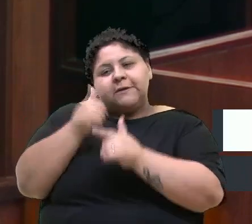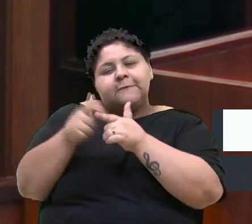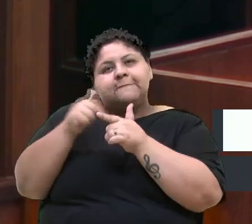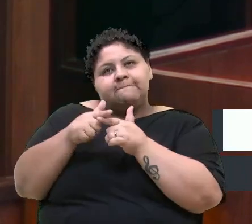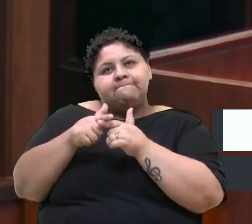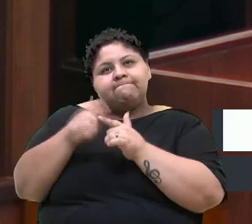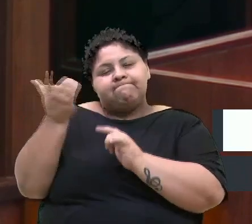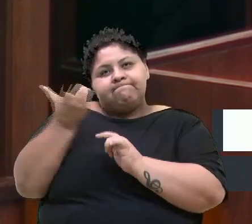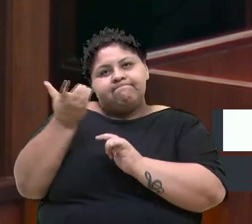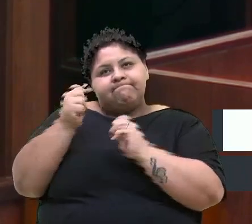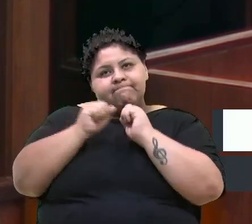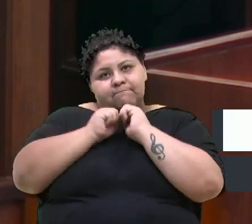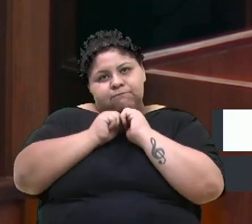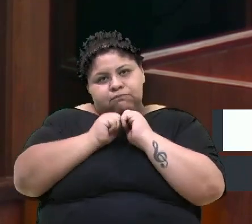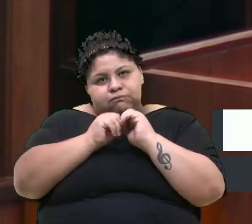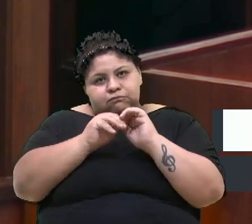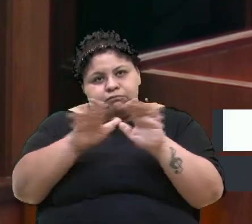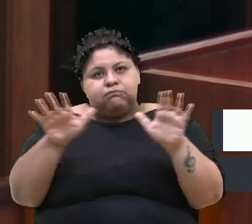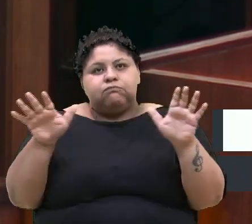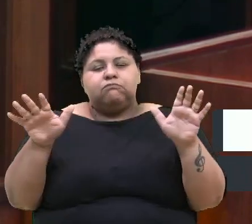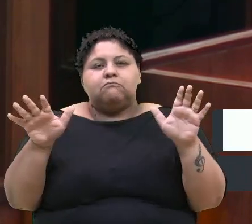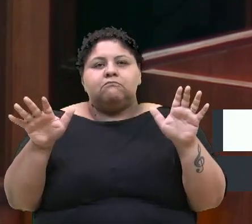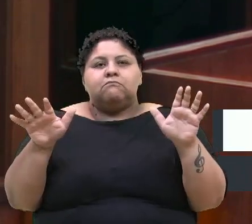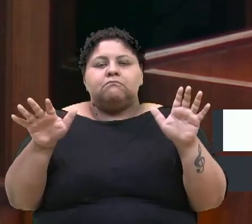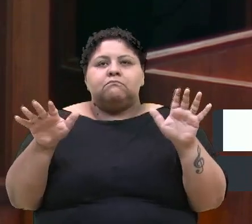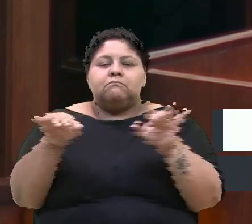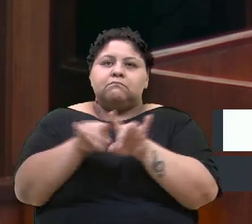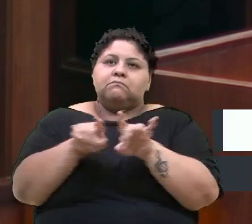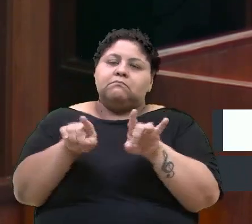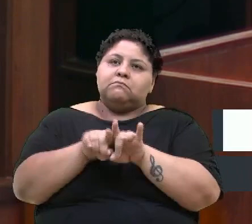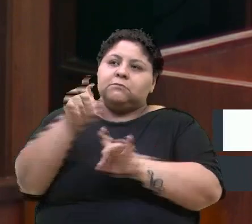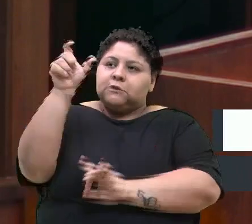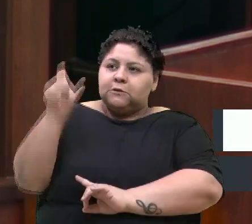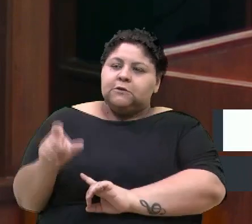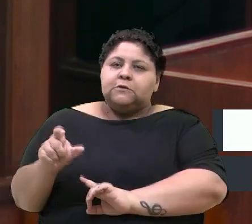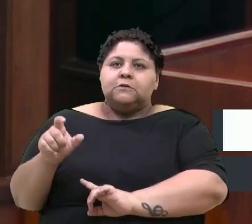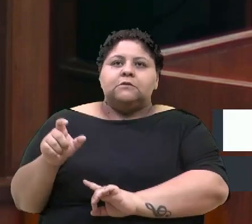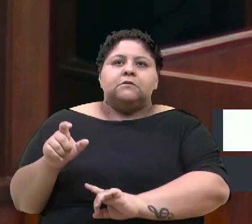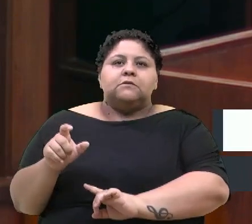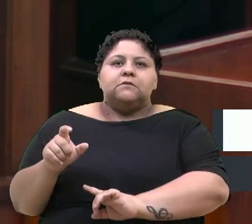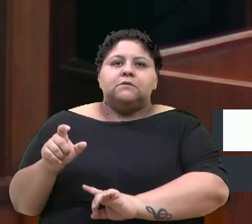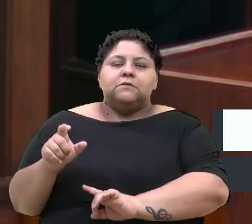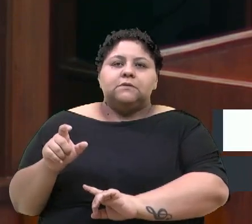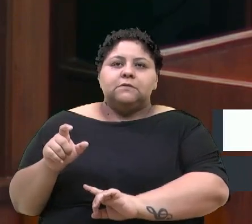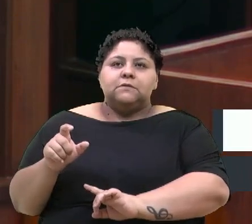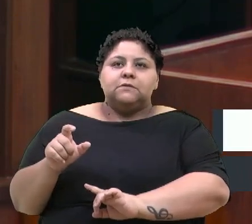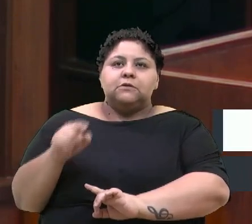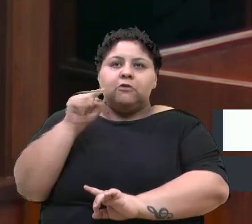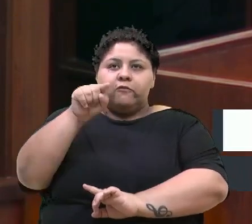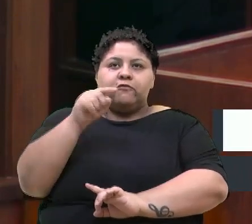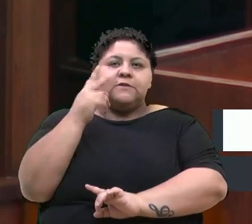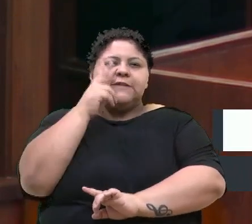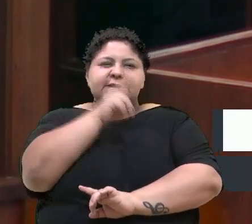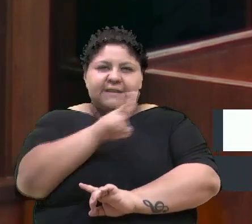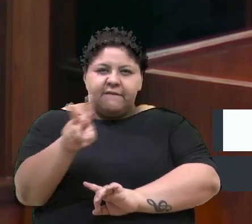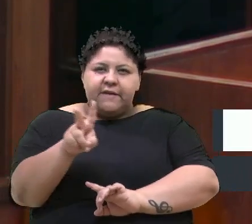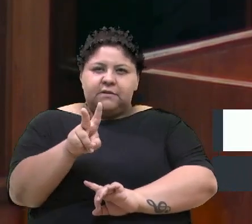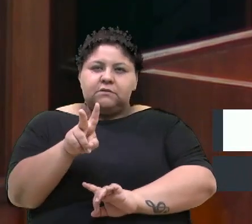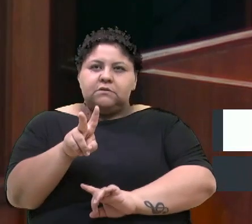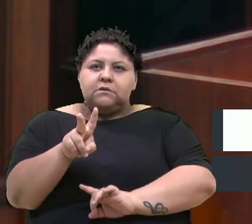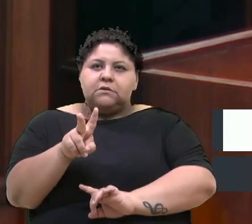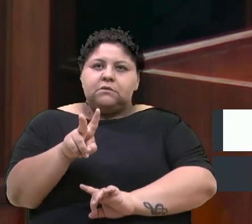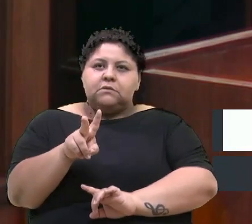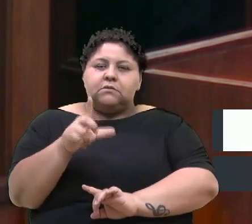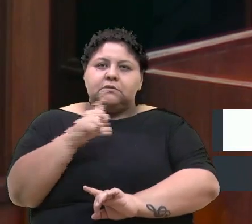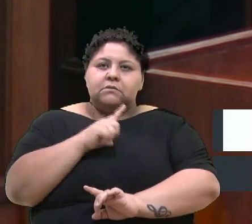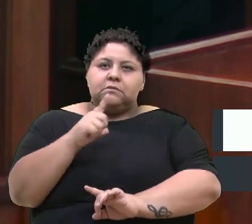quero compartilhar aí com as pessoas, você que está nos assistindo,